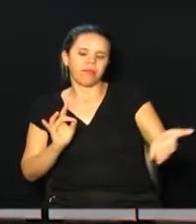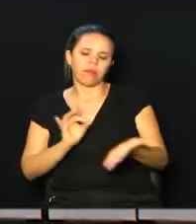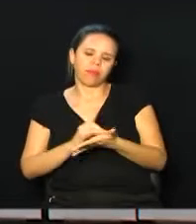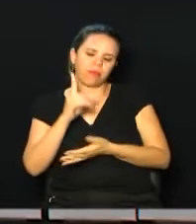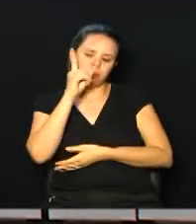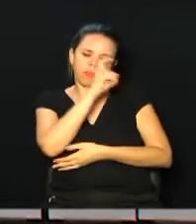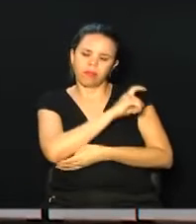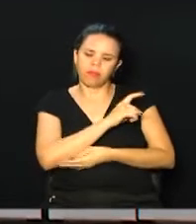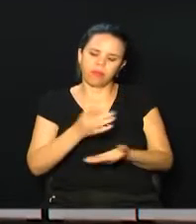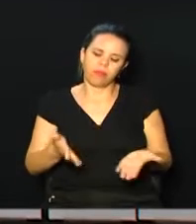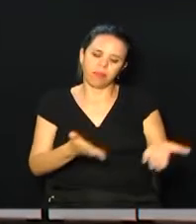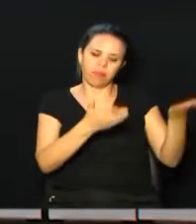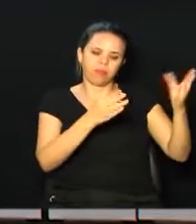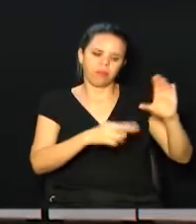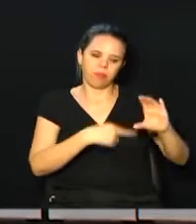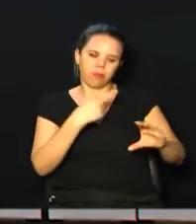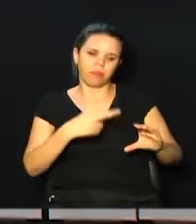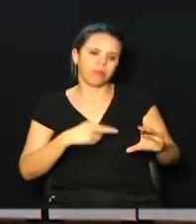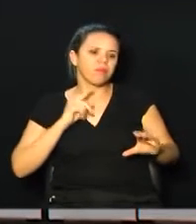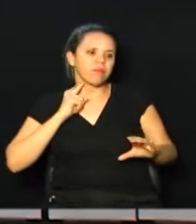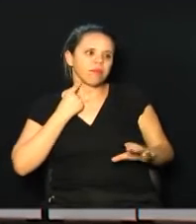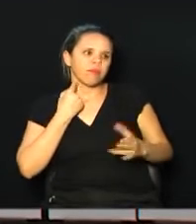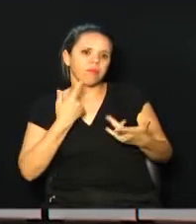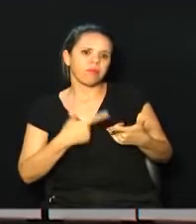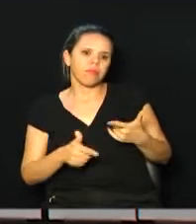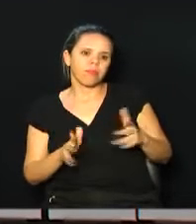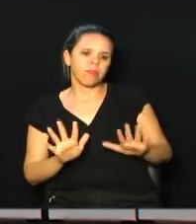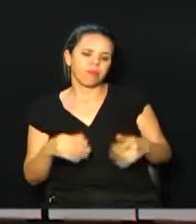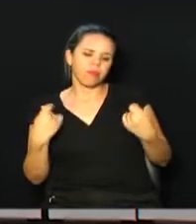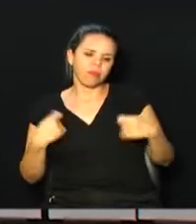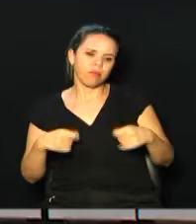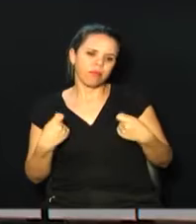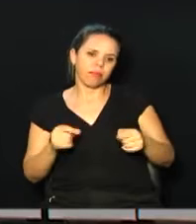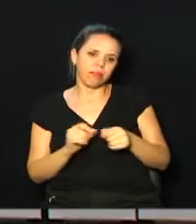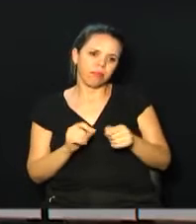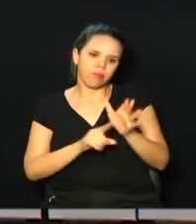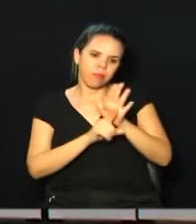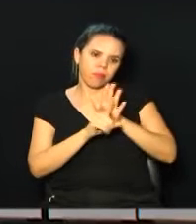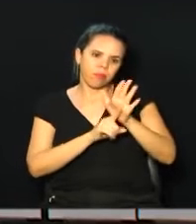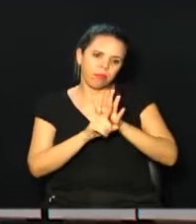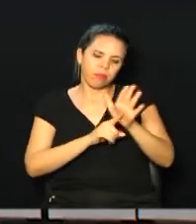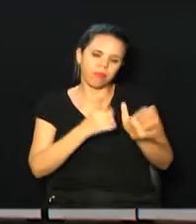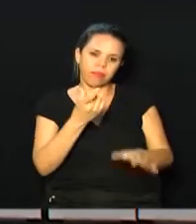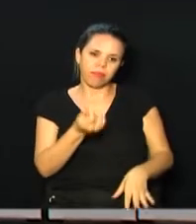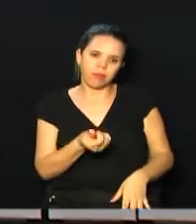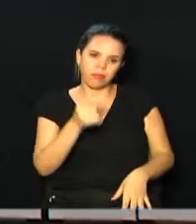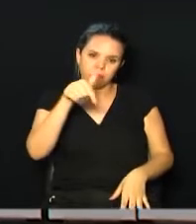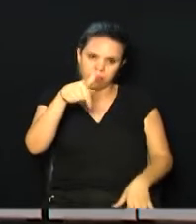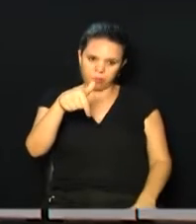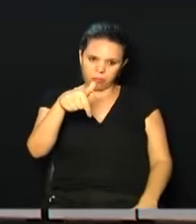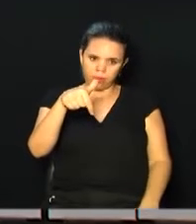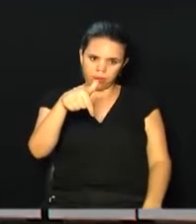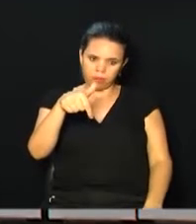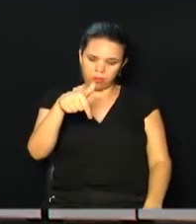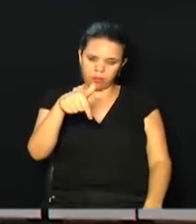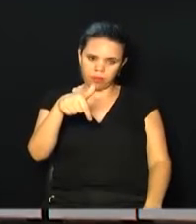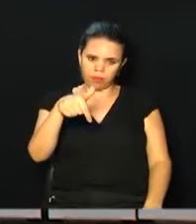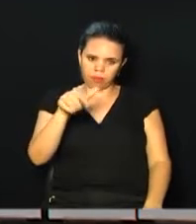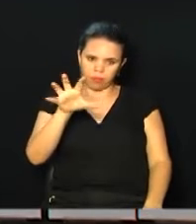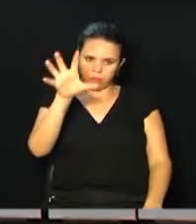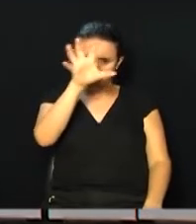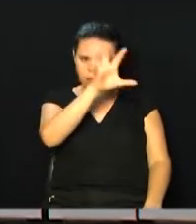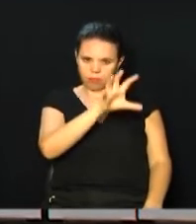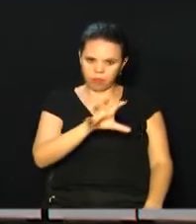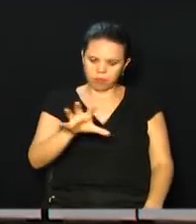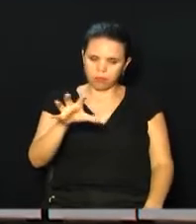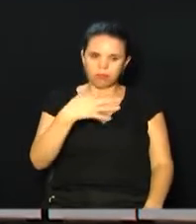pouco distante, né? Assim, é necessário se fazer um estudo. Nós temos 17, se a gente pegar o mapa, para